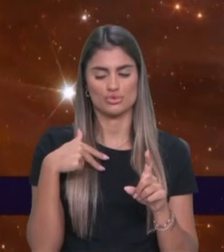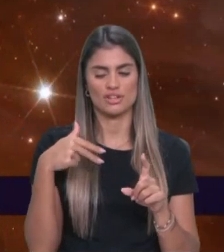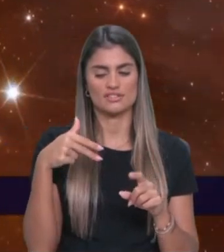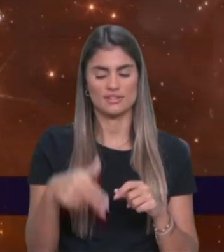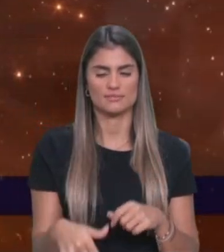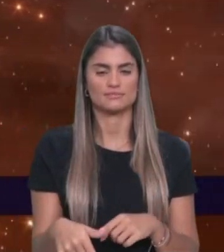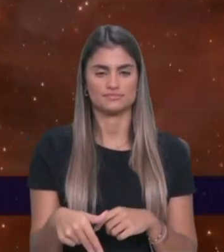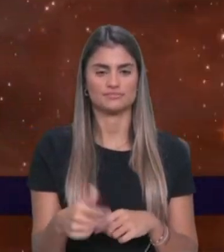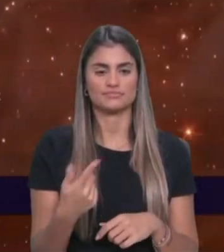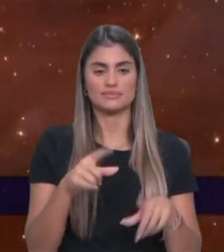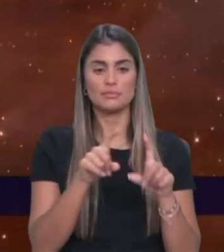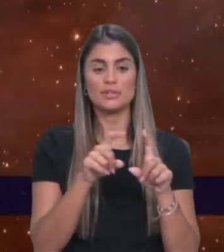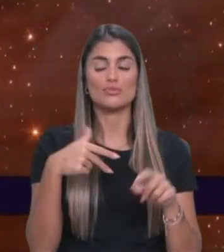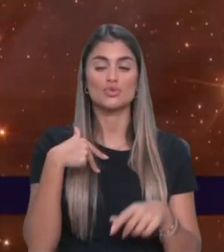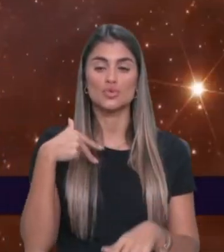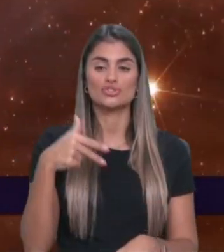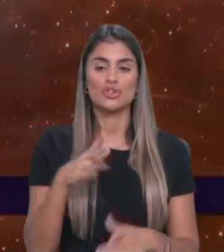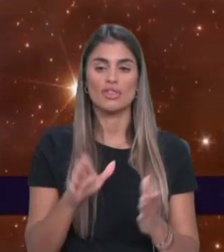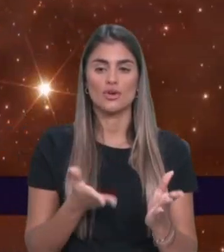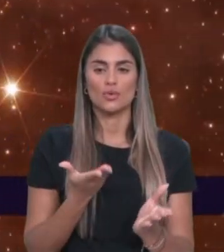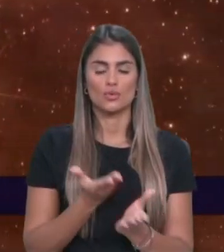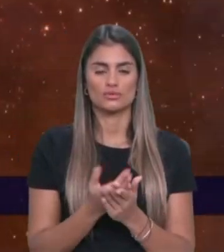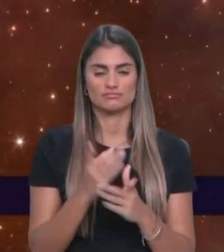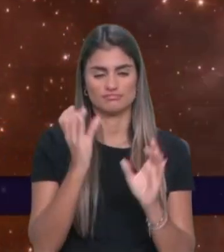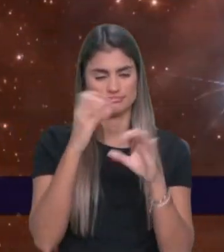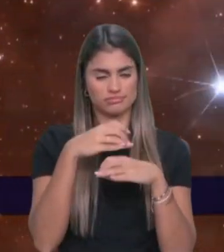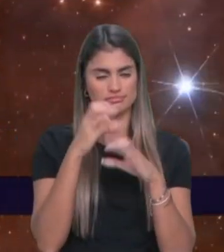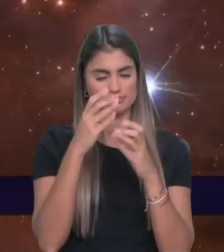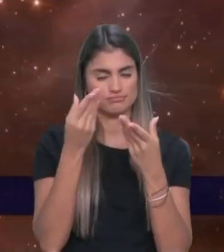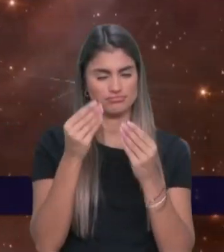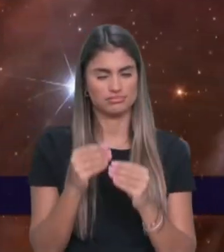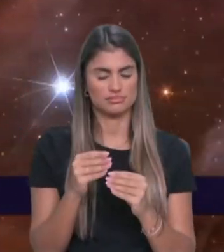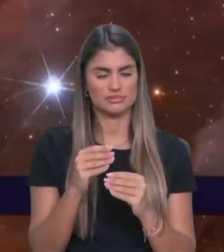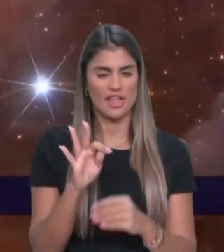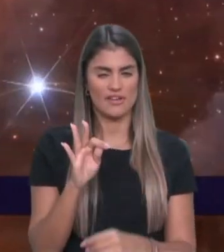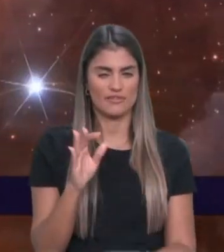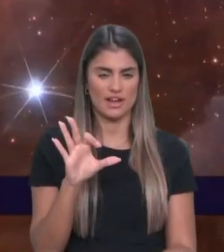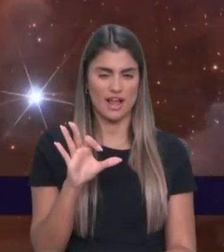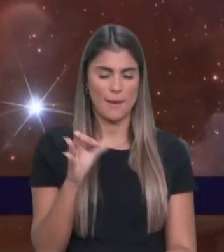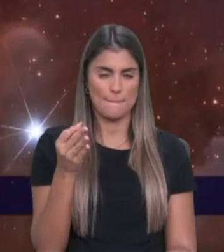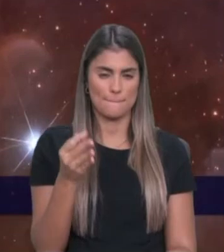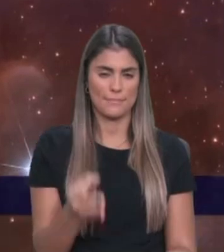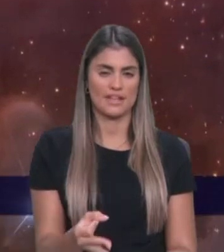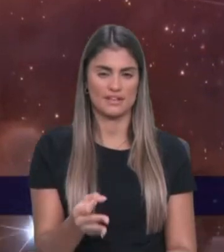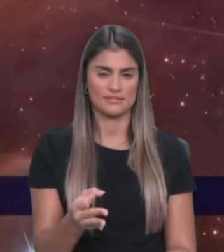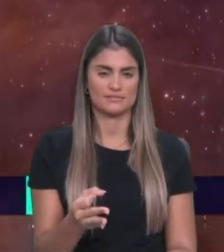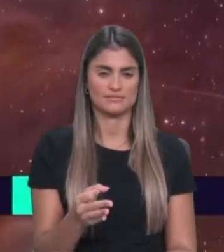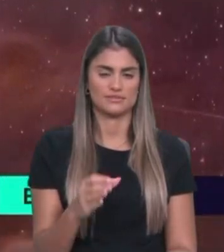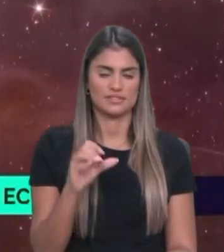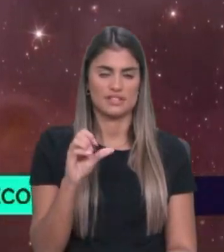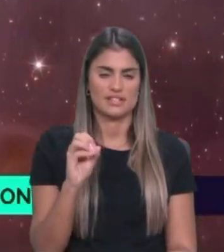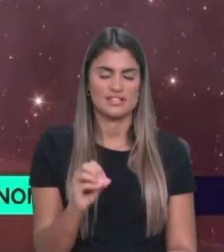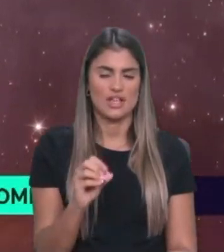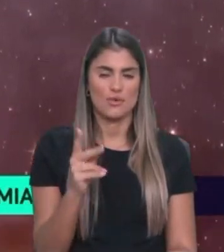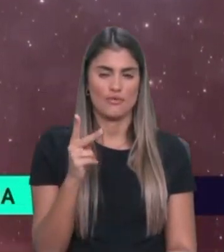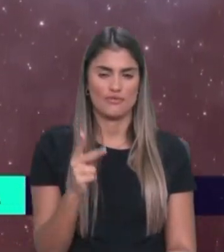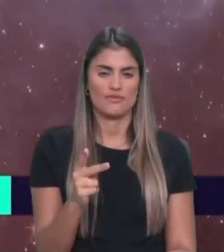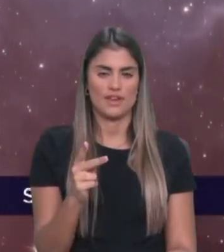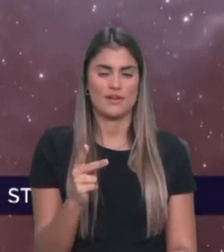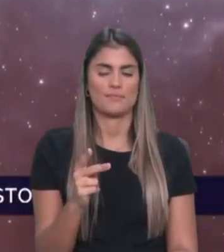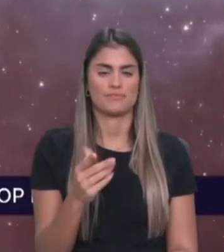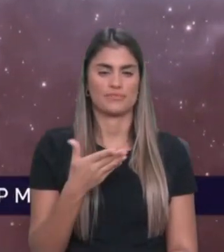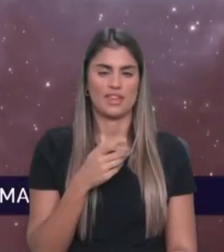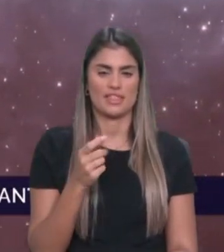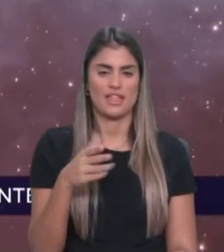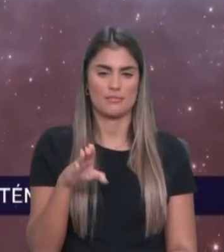temos empresas portuguesas que contribuíram para este telescópio. A FHP com as proteções térmicas, a Altran, a GMV, a Active Space, a Deimos,